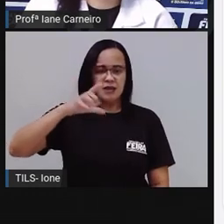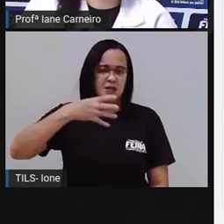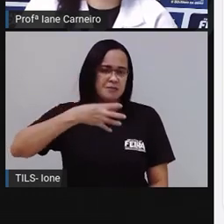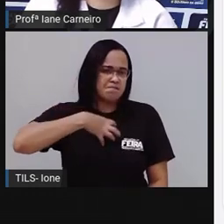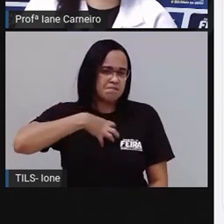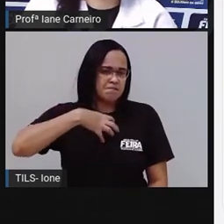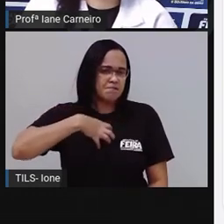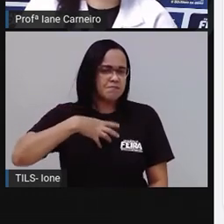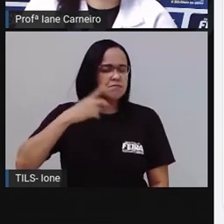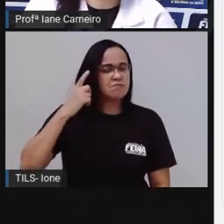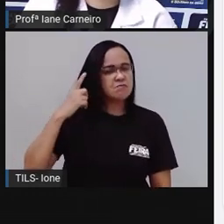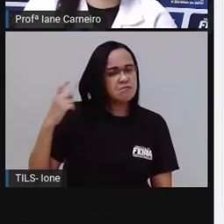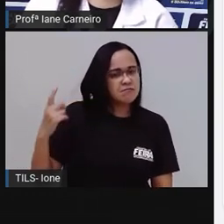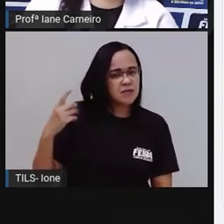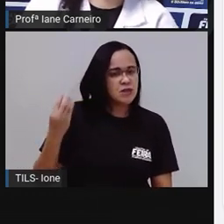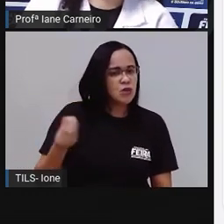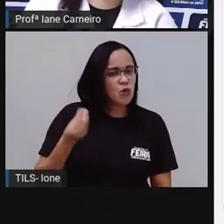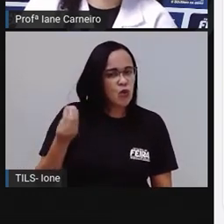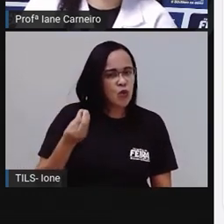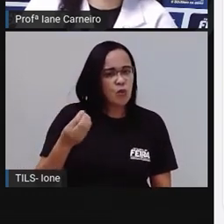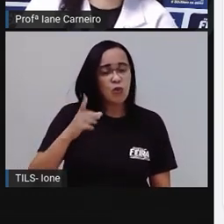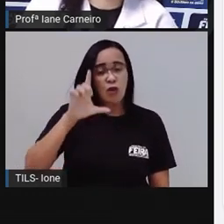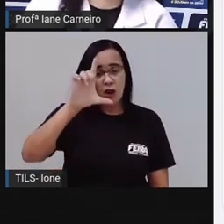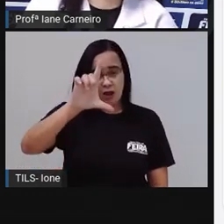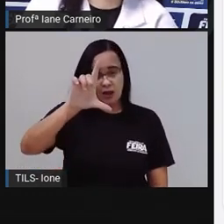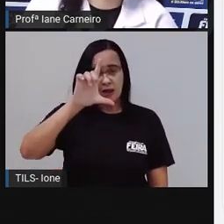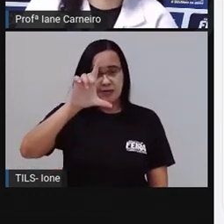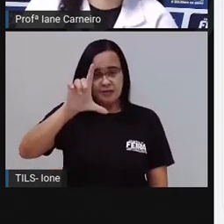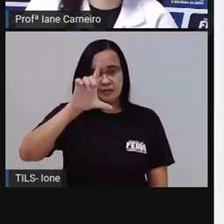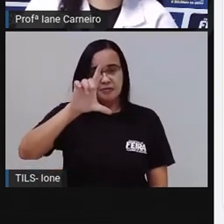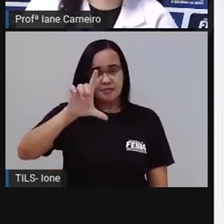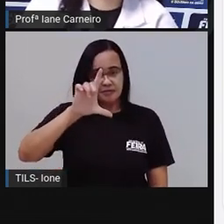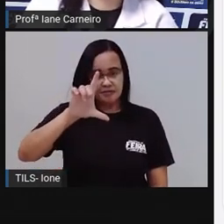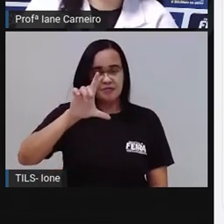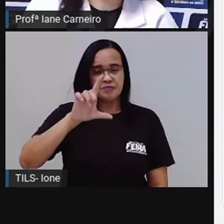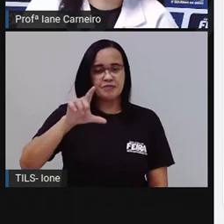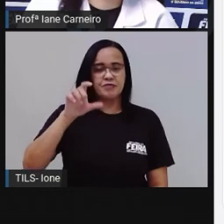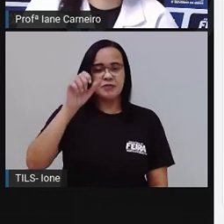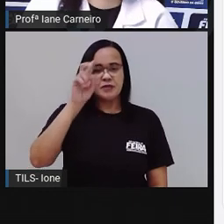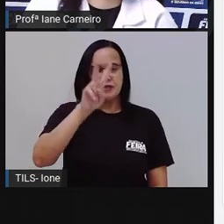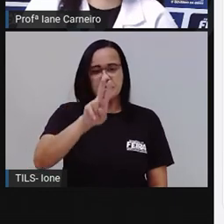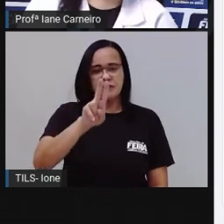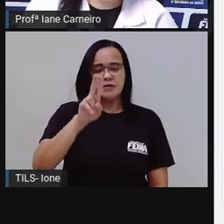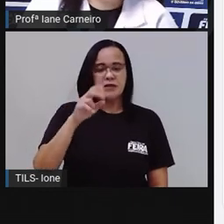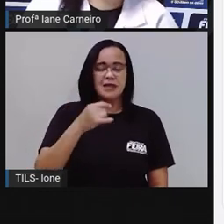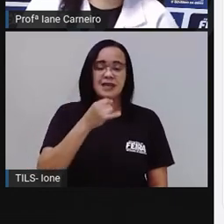o L produz é lê, né? Nós falamos luva